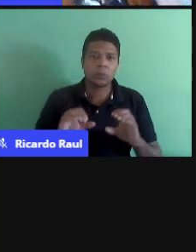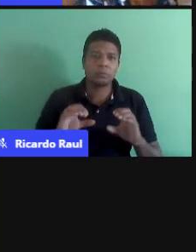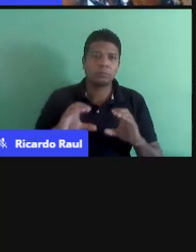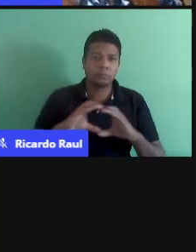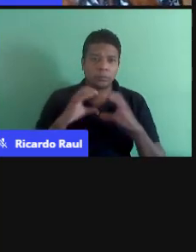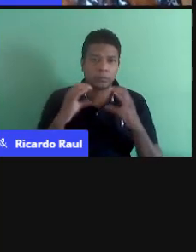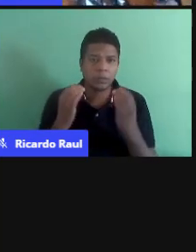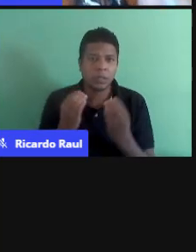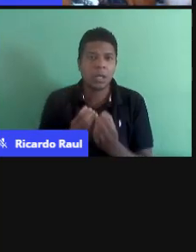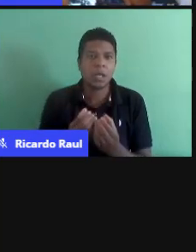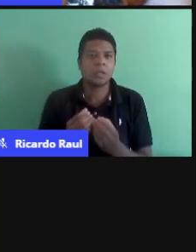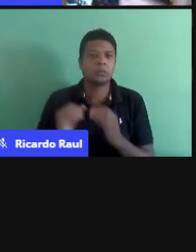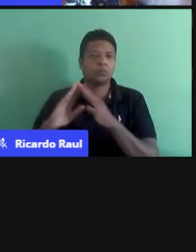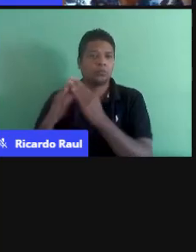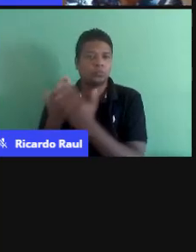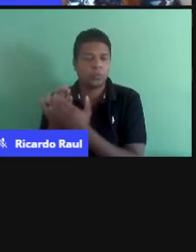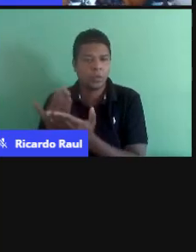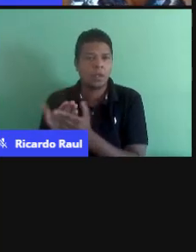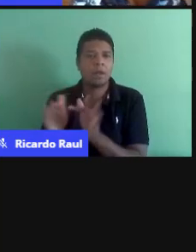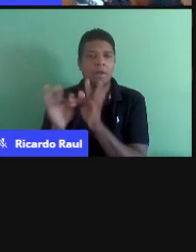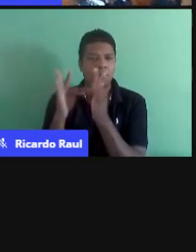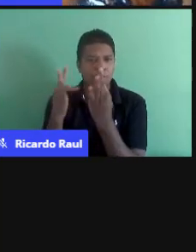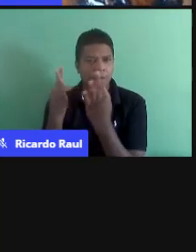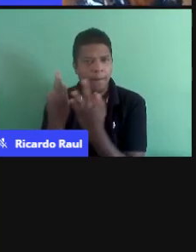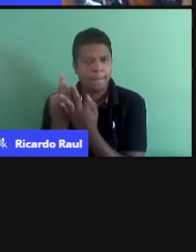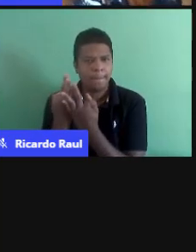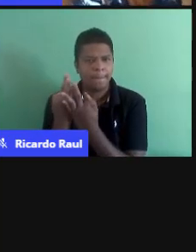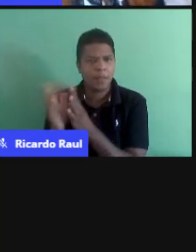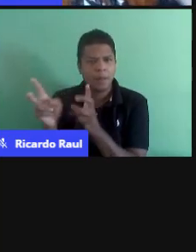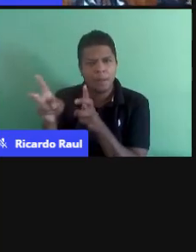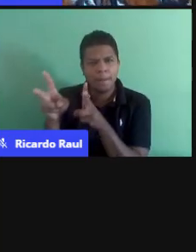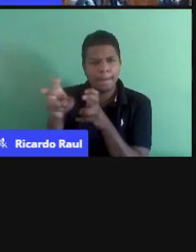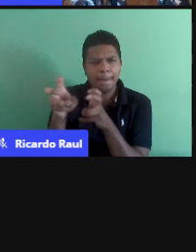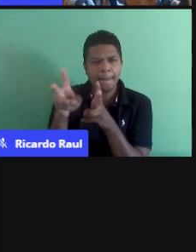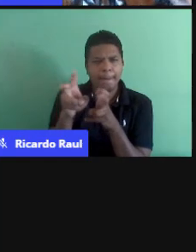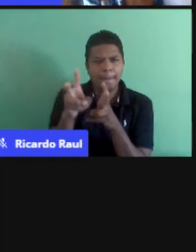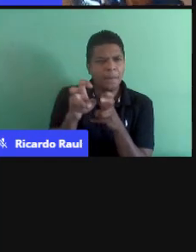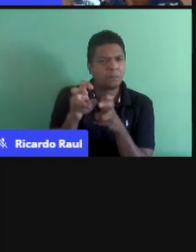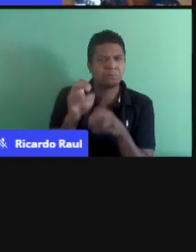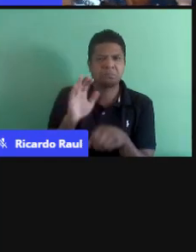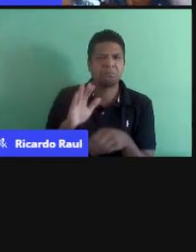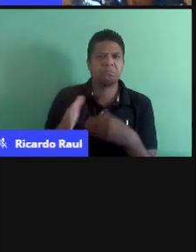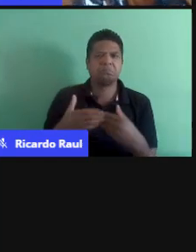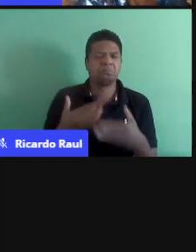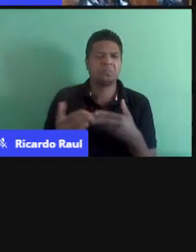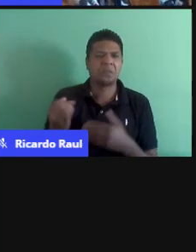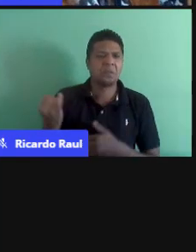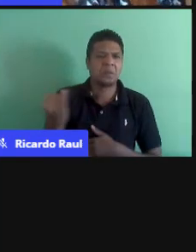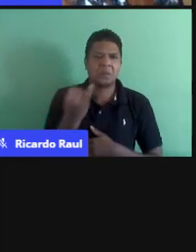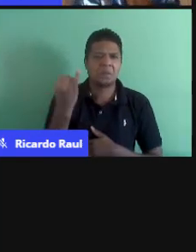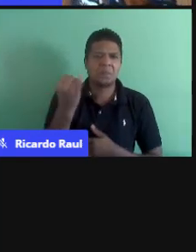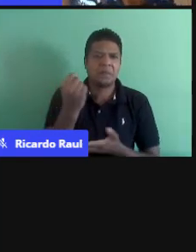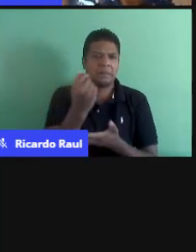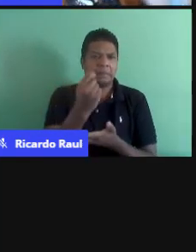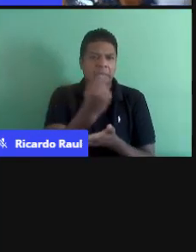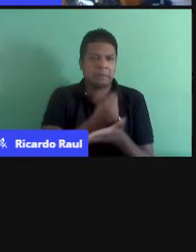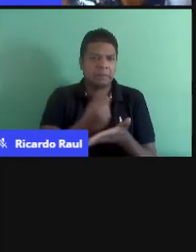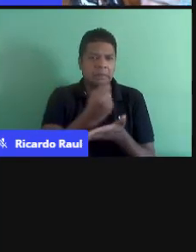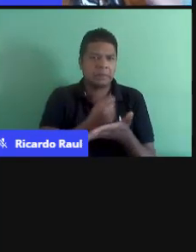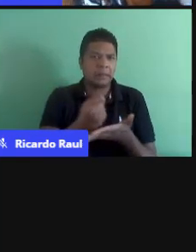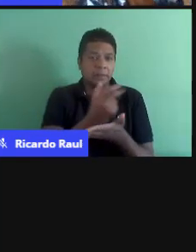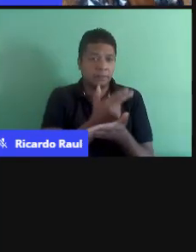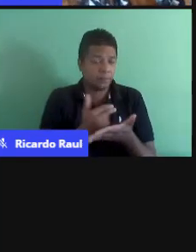a própria família, vai começar a perceber que não importa a maneira, os traços da criança,